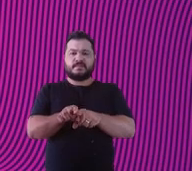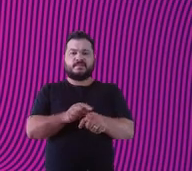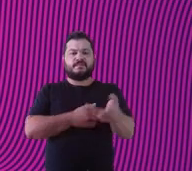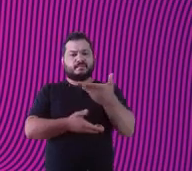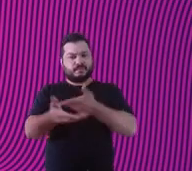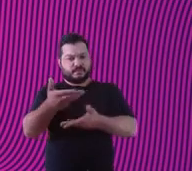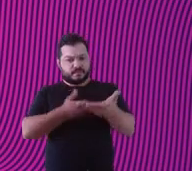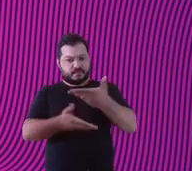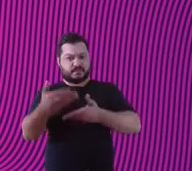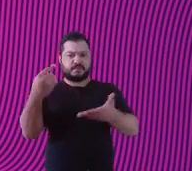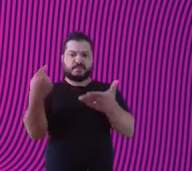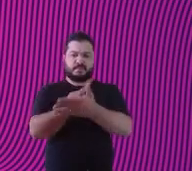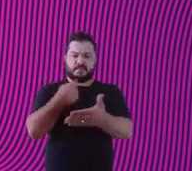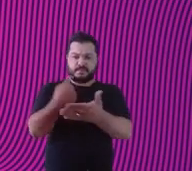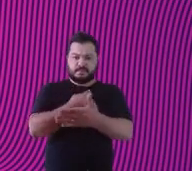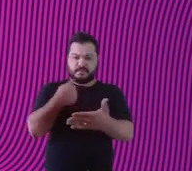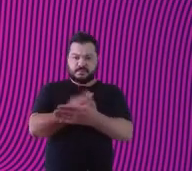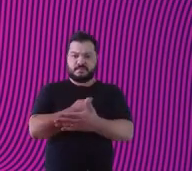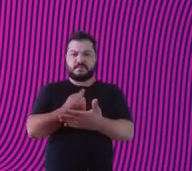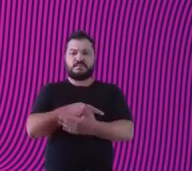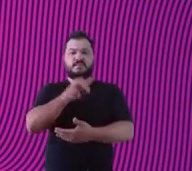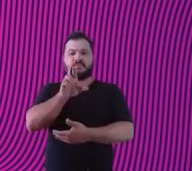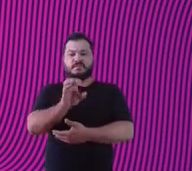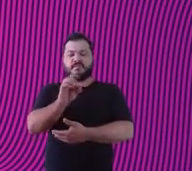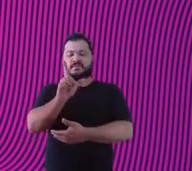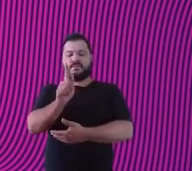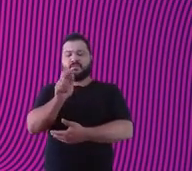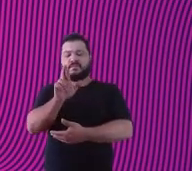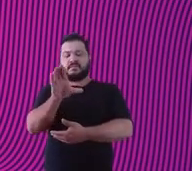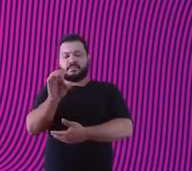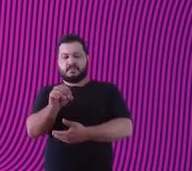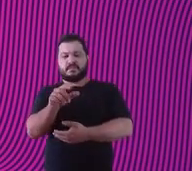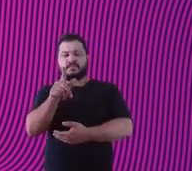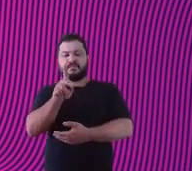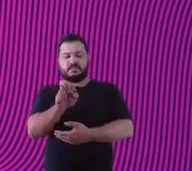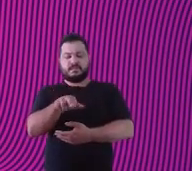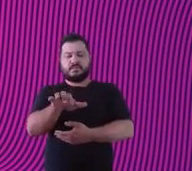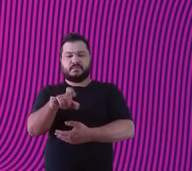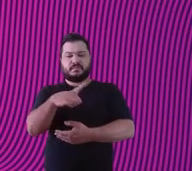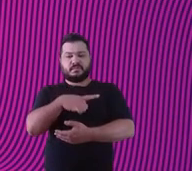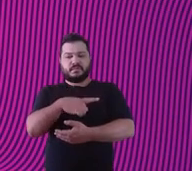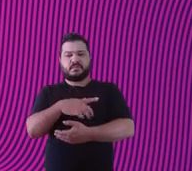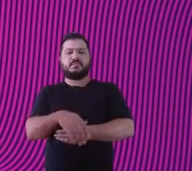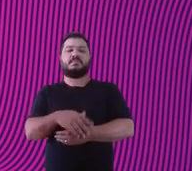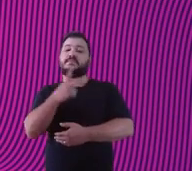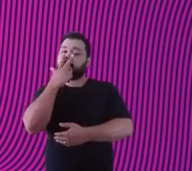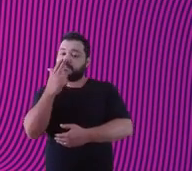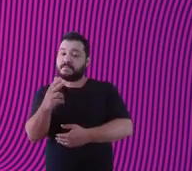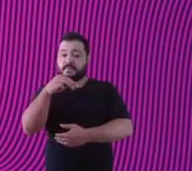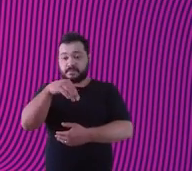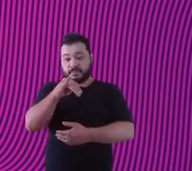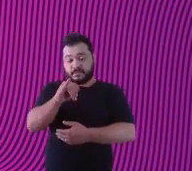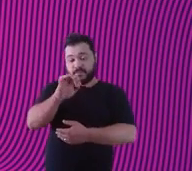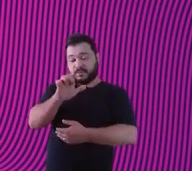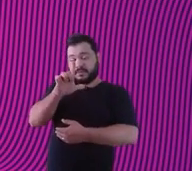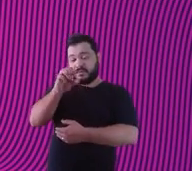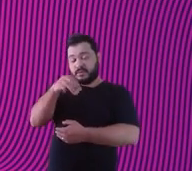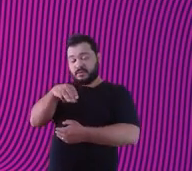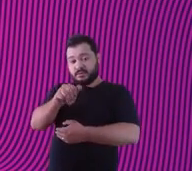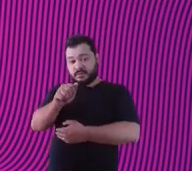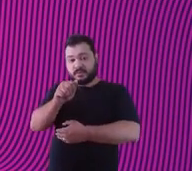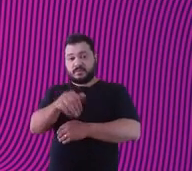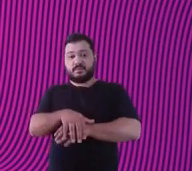intervenções perguntas que o Rodrigo Portugal Gran Prime fizeram acho que meu uma é